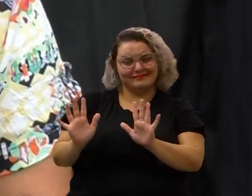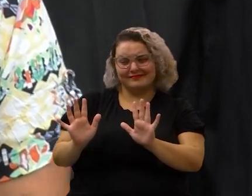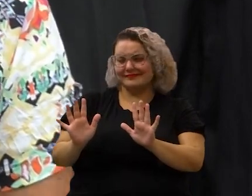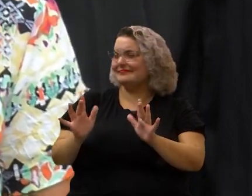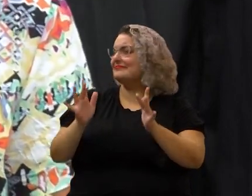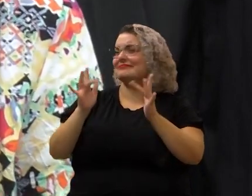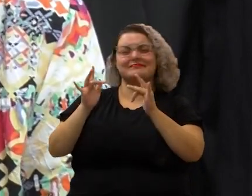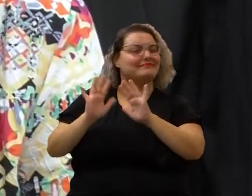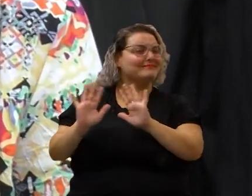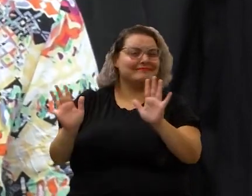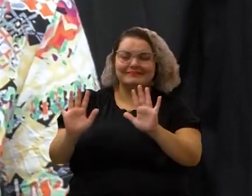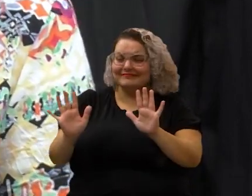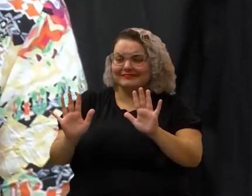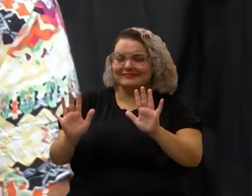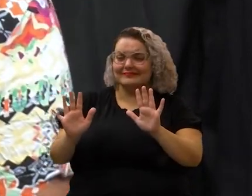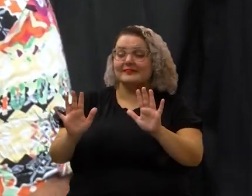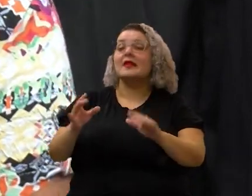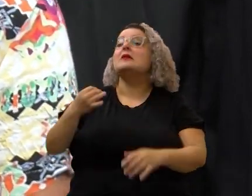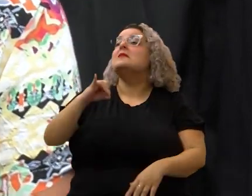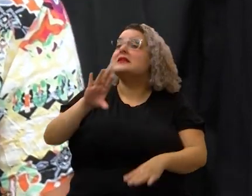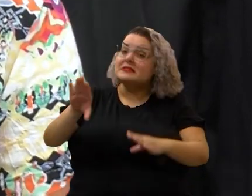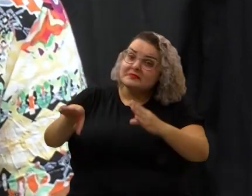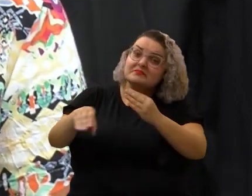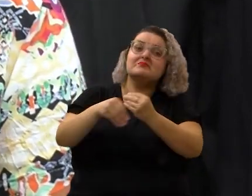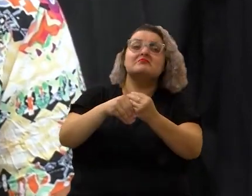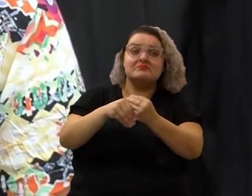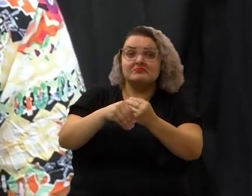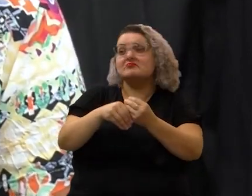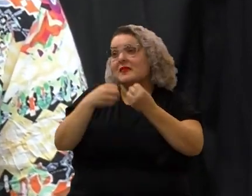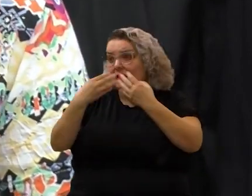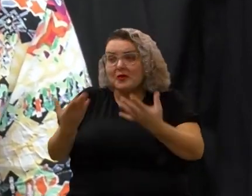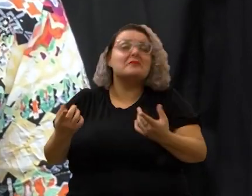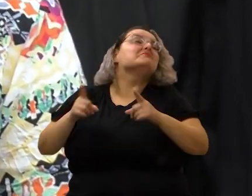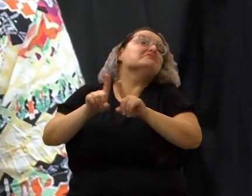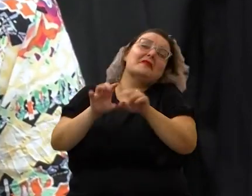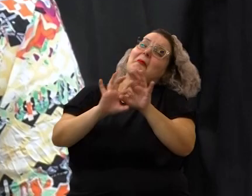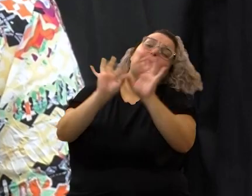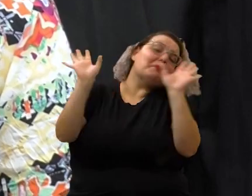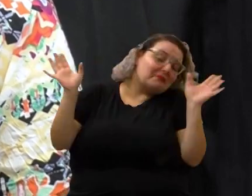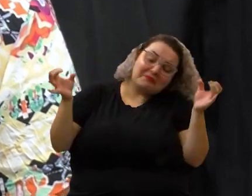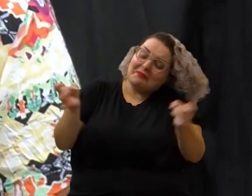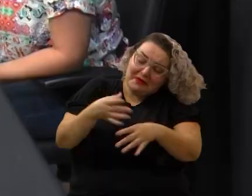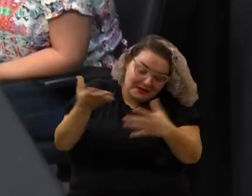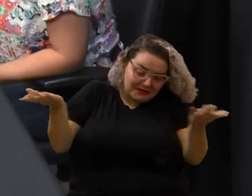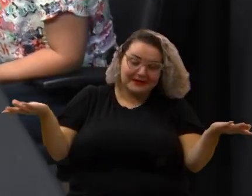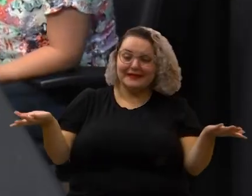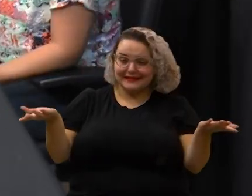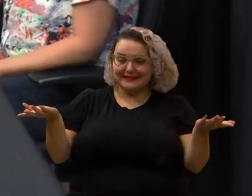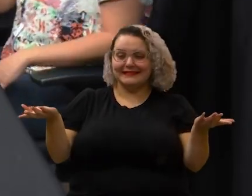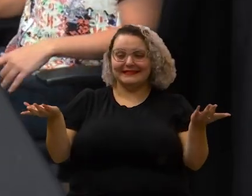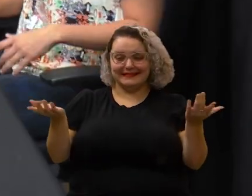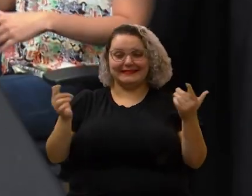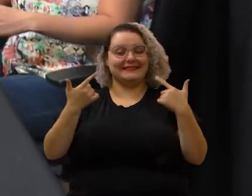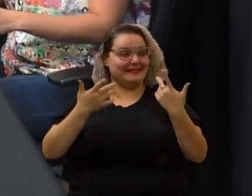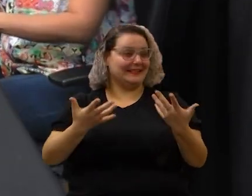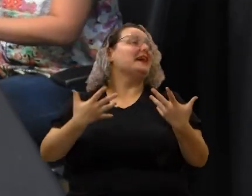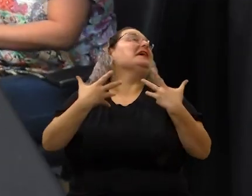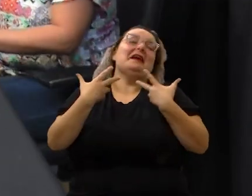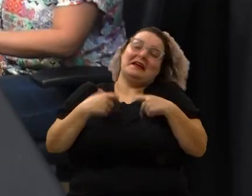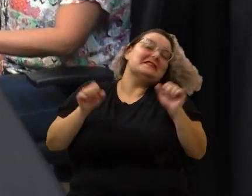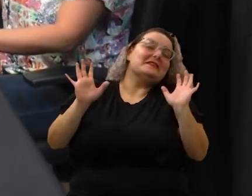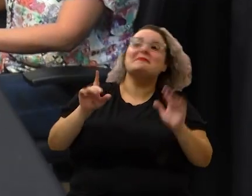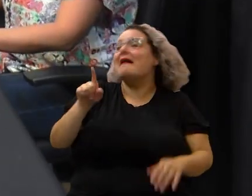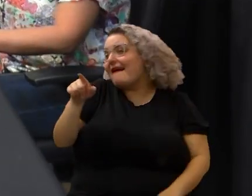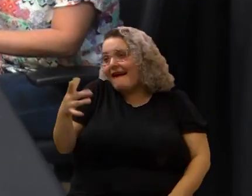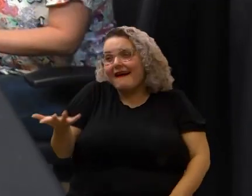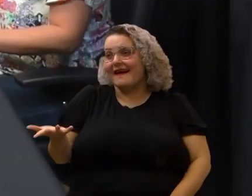namoro, né? Não namoro, não tô namorando. Mas também se vier uma coisa boa, tamo aí na vida. Tamo aí na vida. Então, assim.